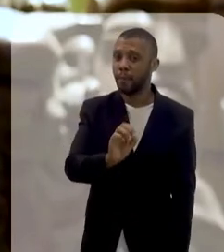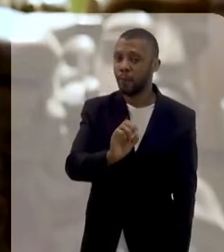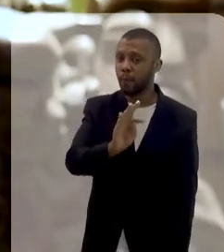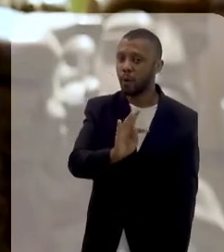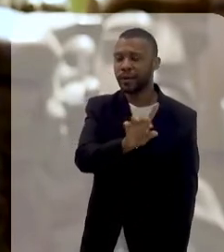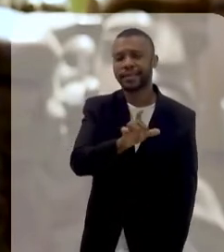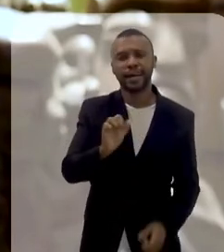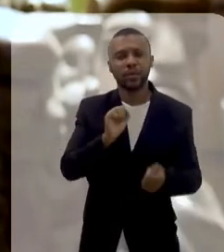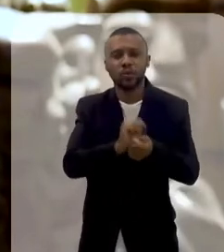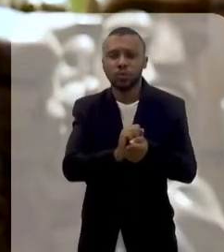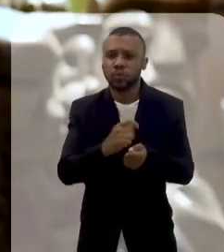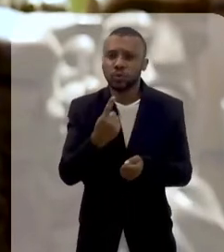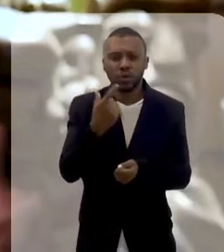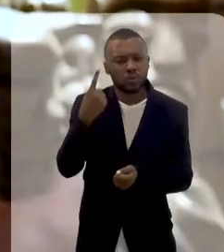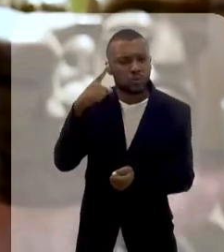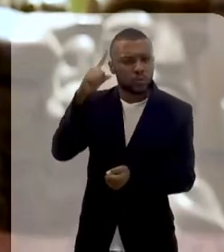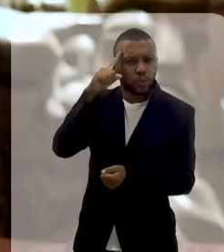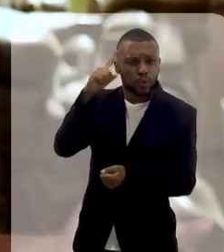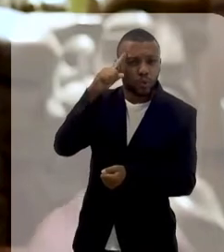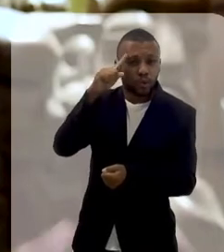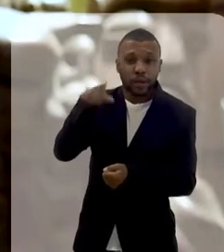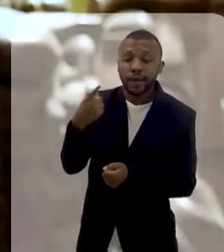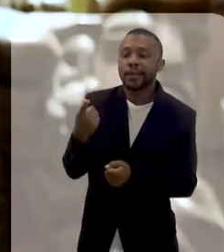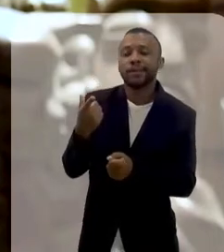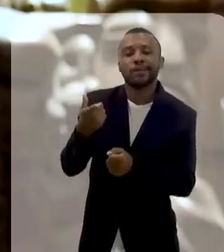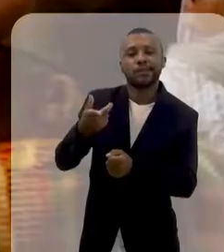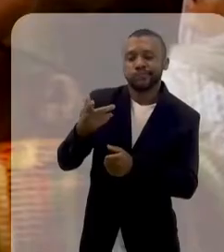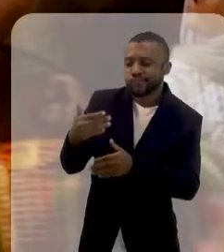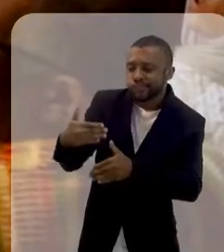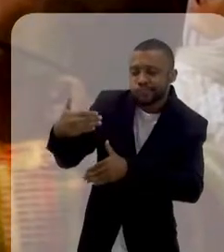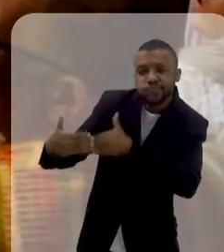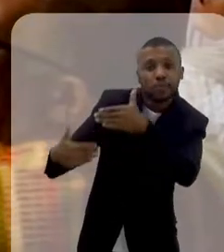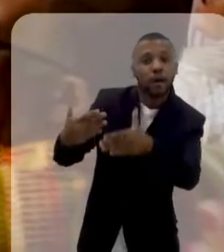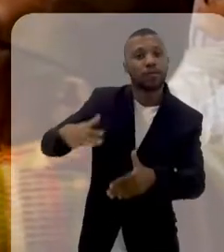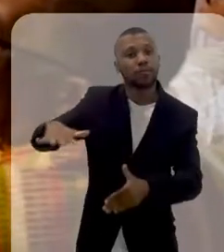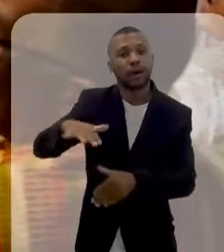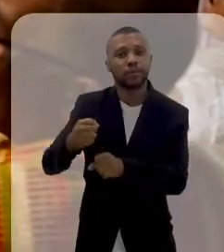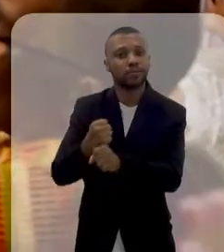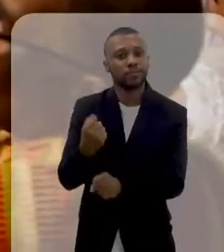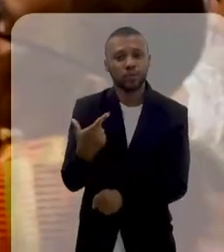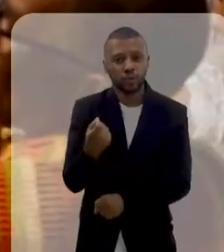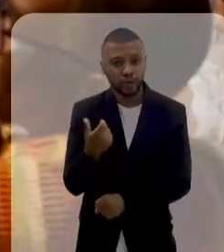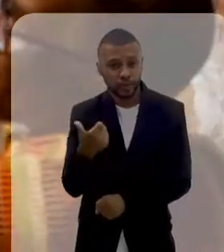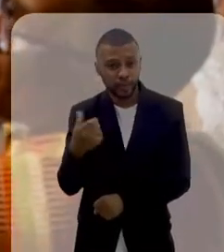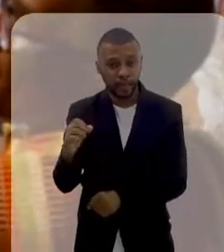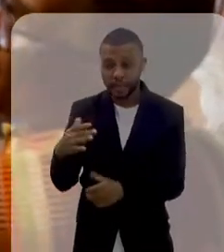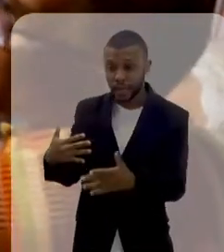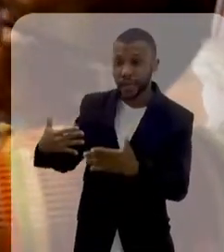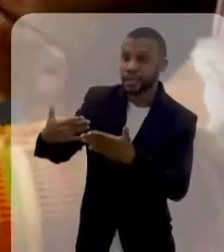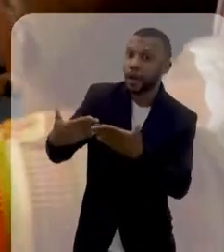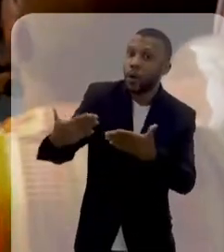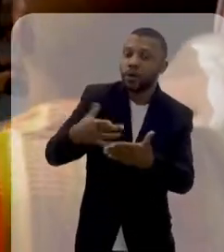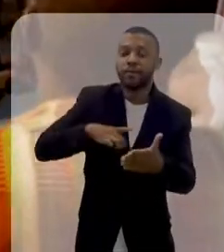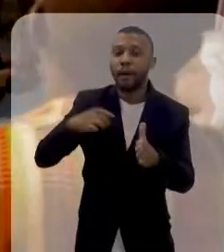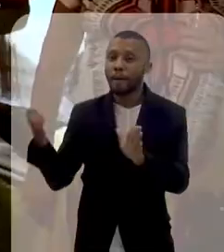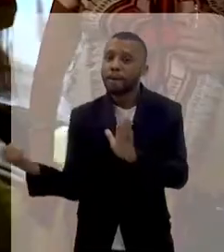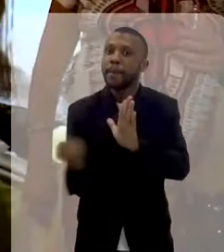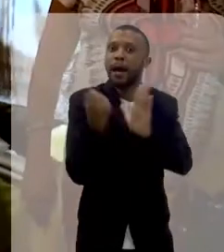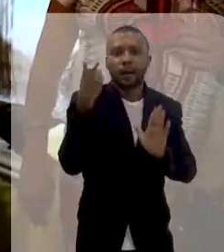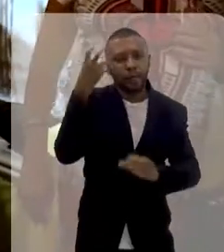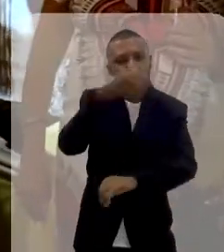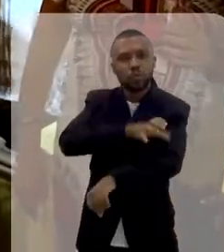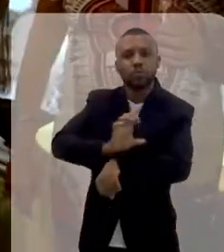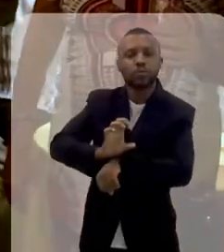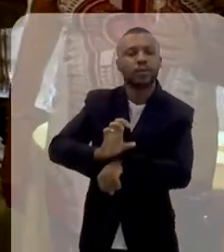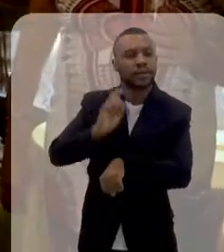os dias. Eles mantiveram esse espaço de resistência desde 2010 e até hoje tem feito toda a diferença para a cultura negra